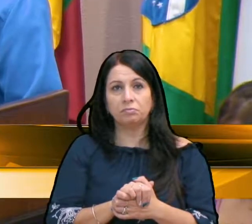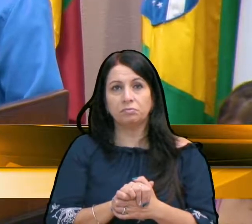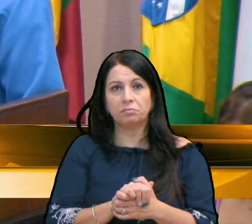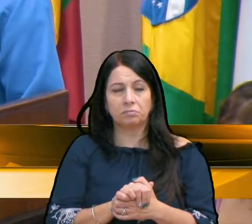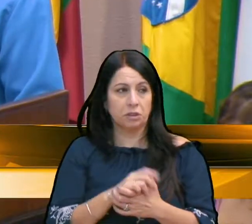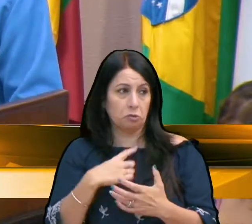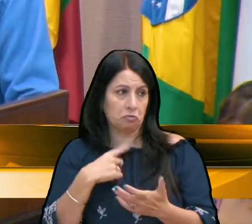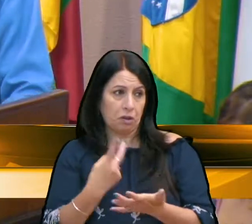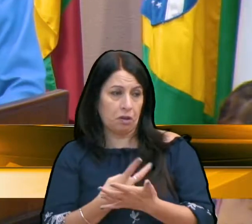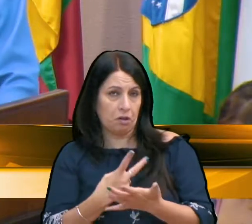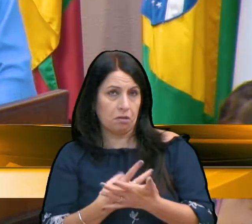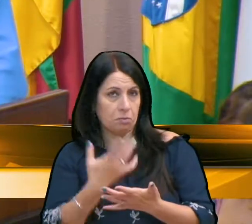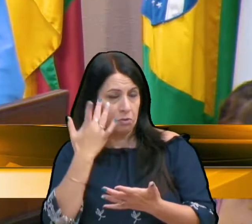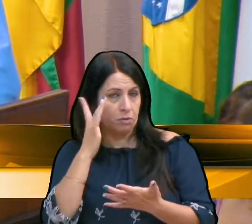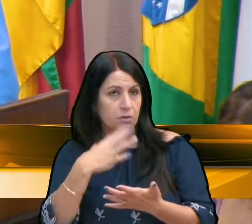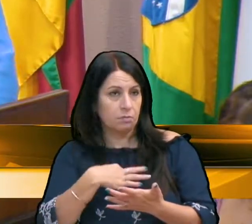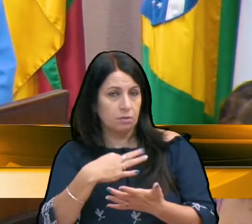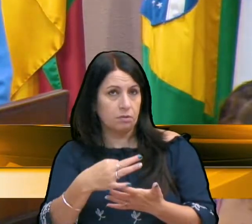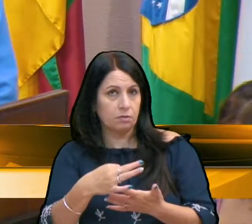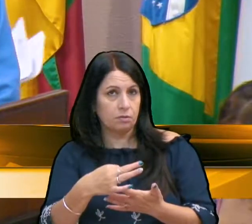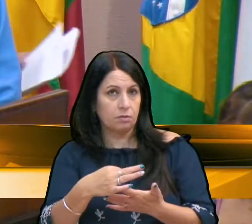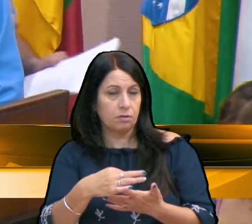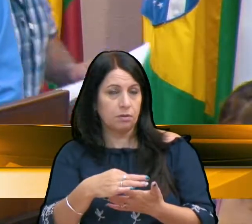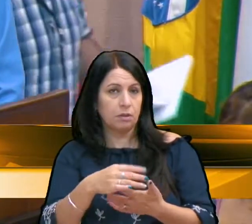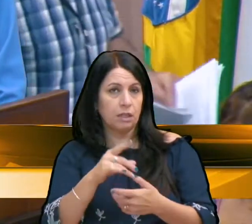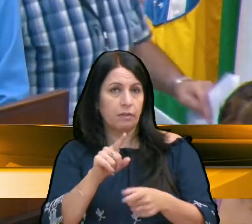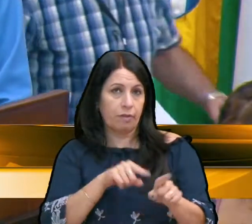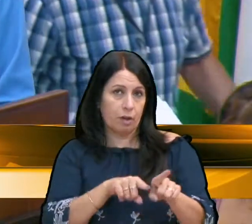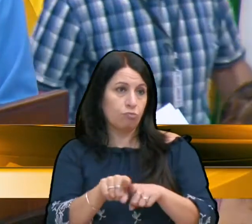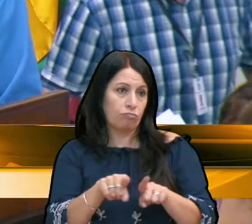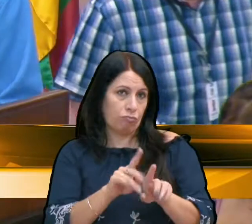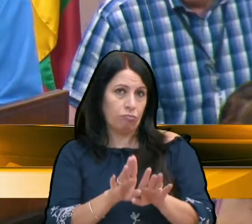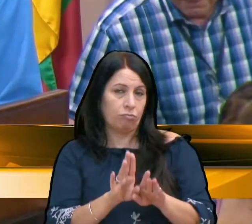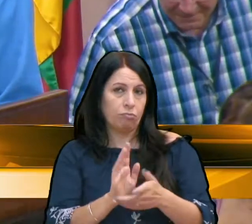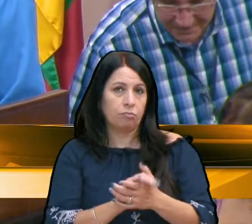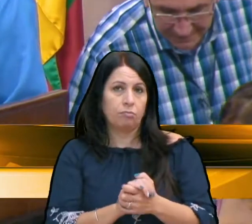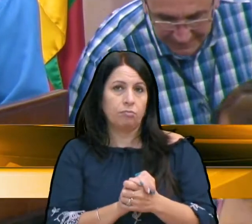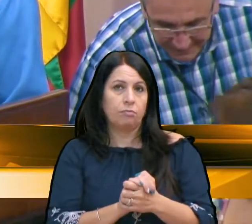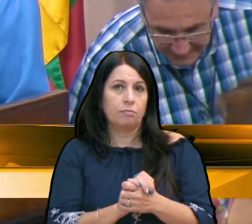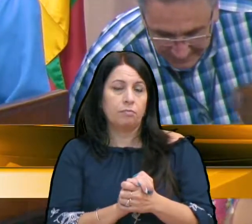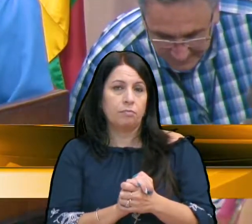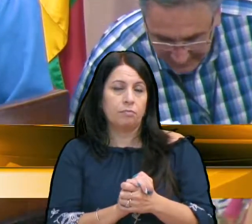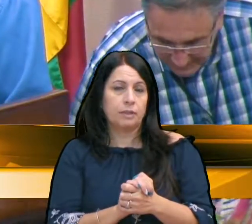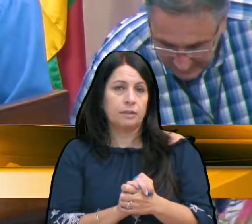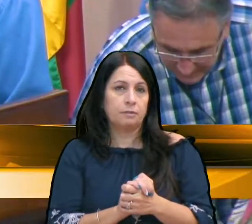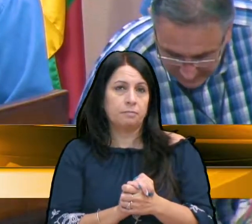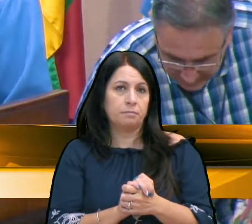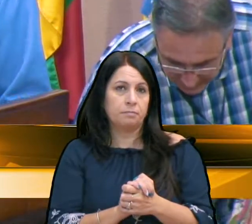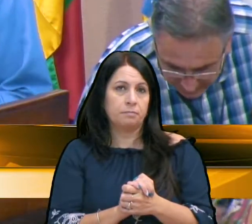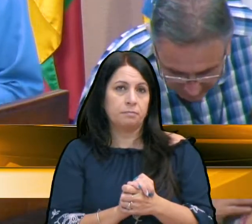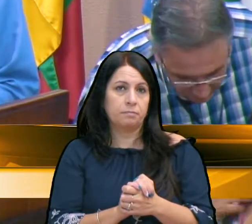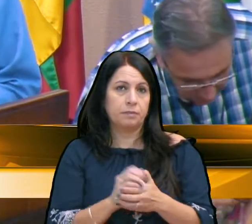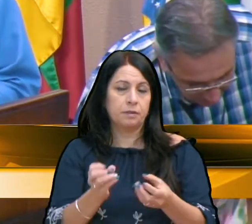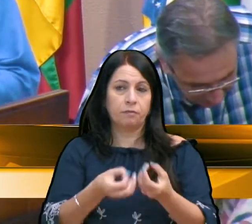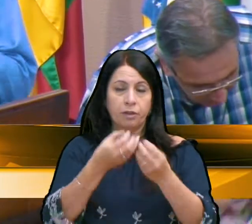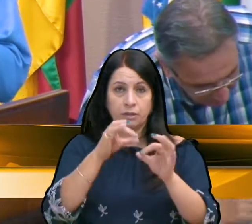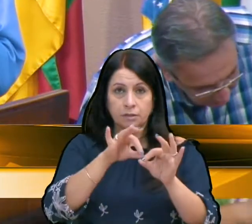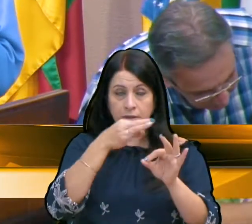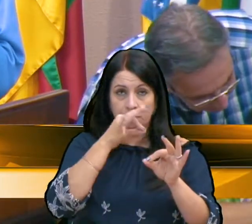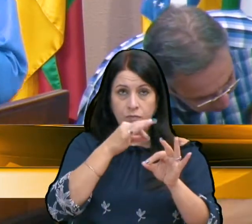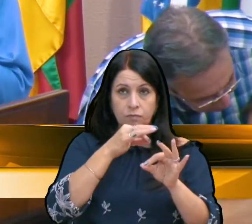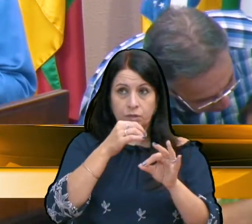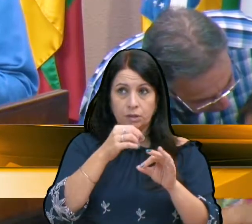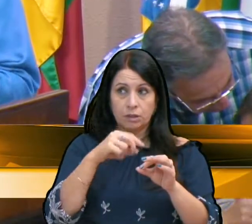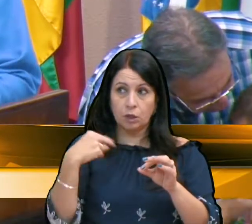corrigem, que temos uma candidata que vai concorrer então, a nossa festa da uva. E a nossa festa da